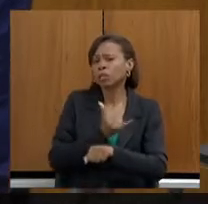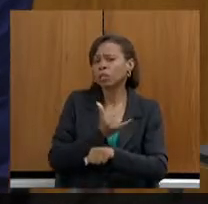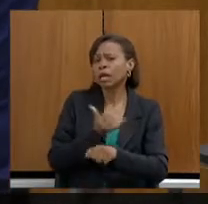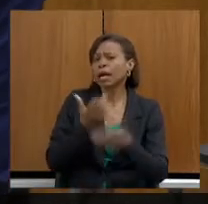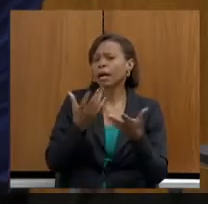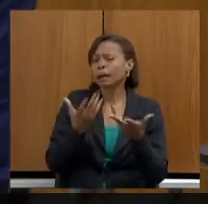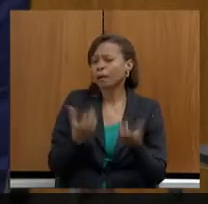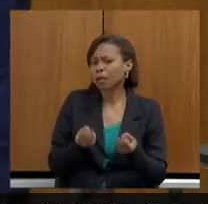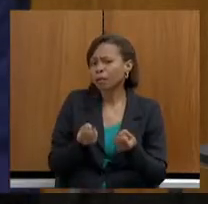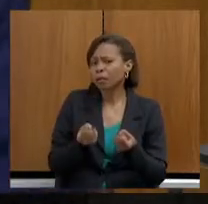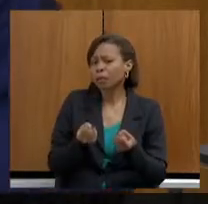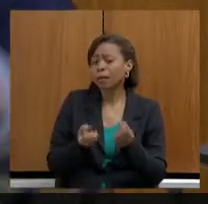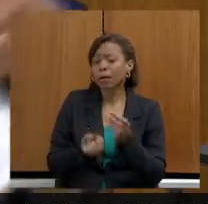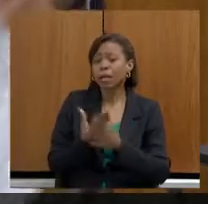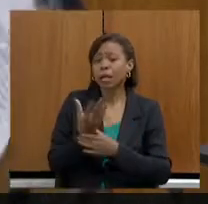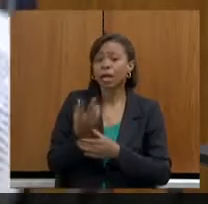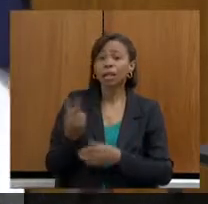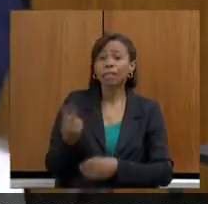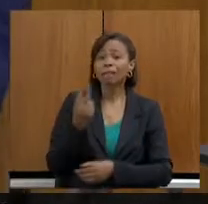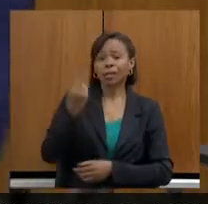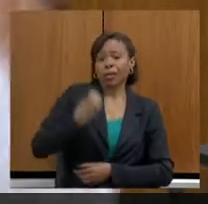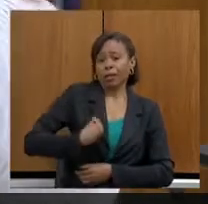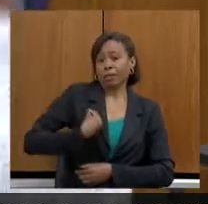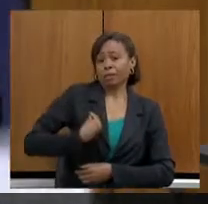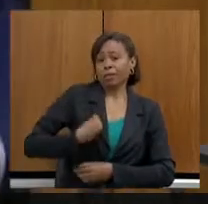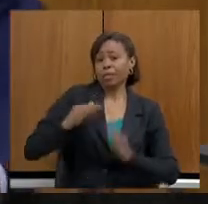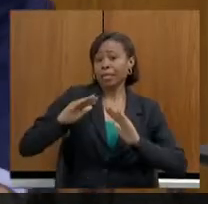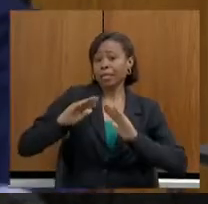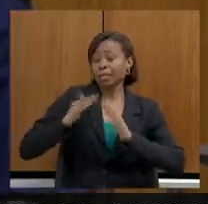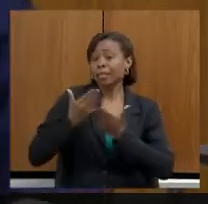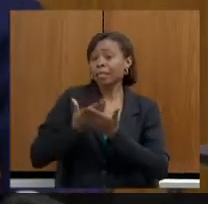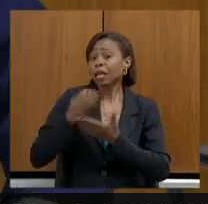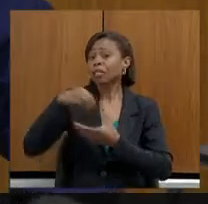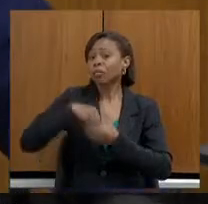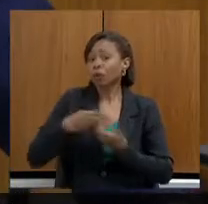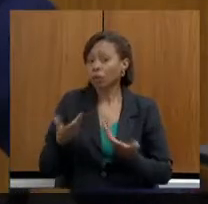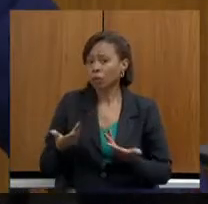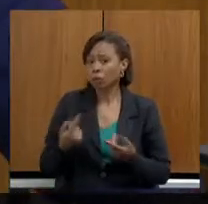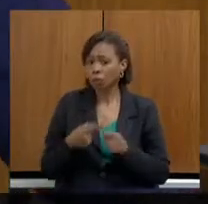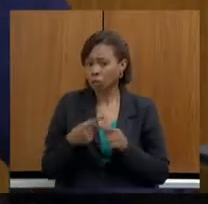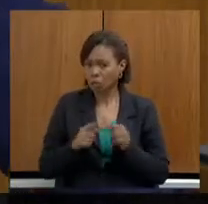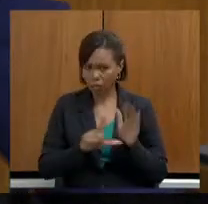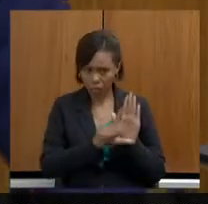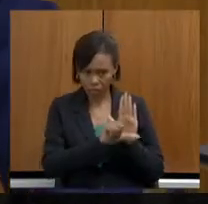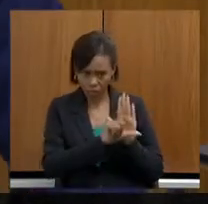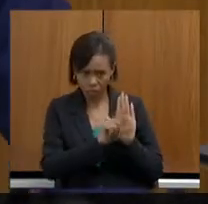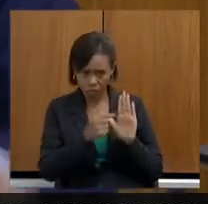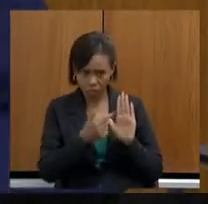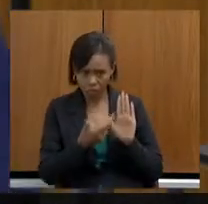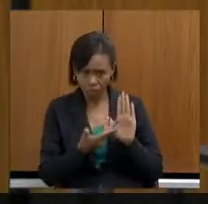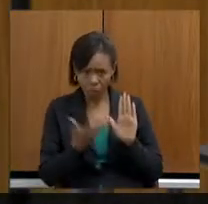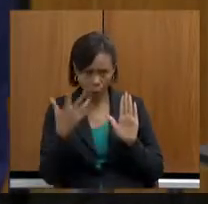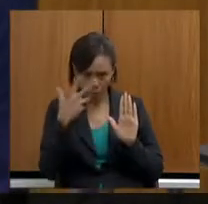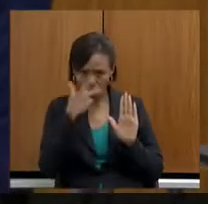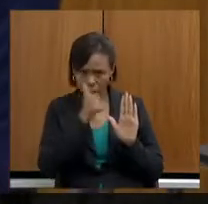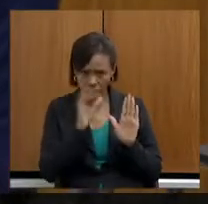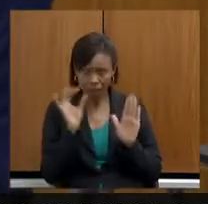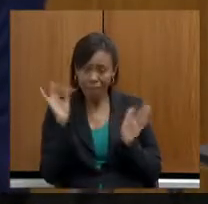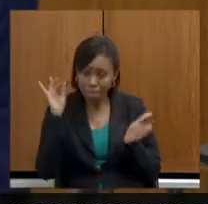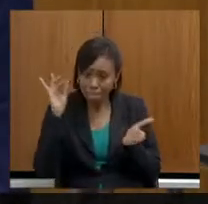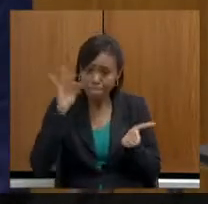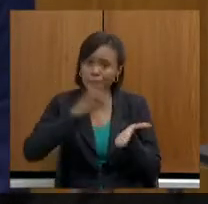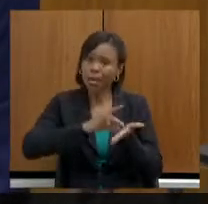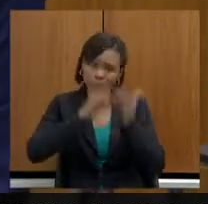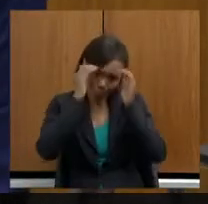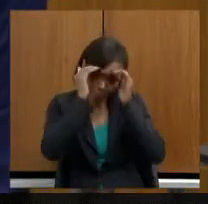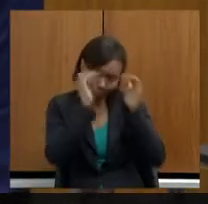da Vida nas escolas é porque a lei para ficar bonita ela precisa ser se efetivada